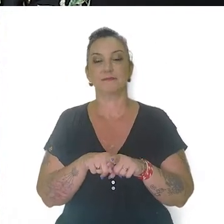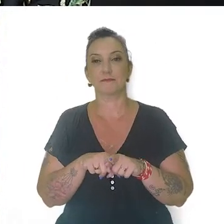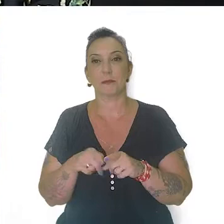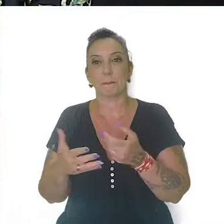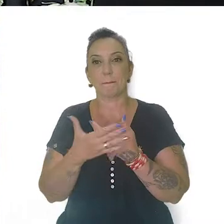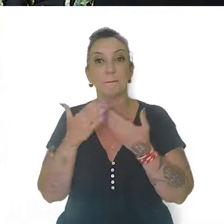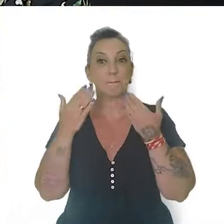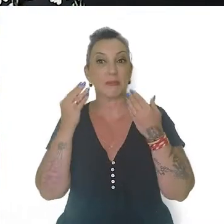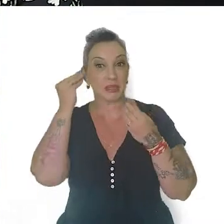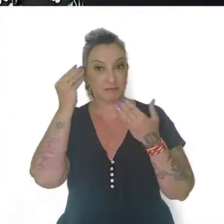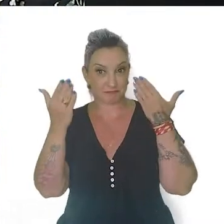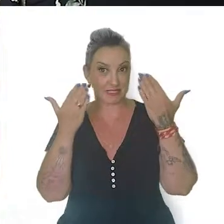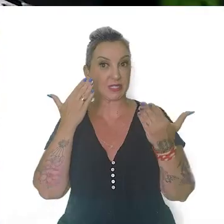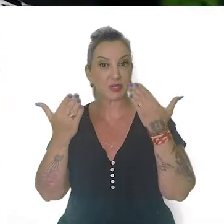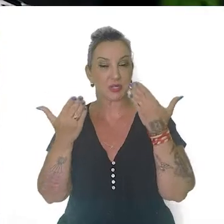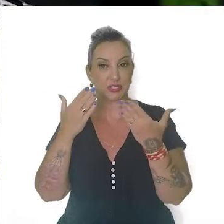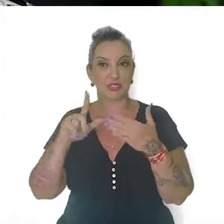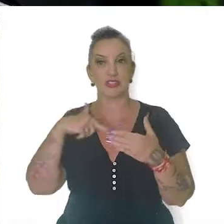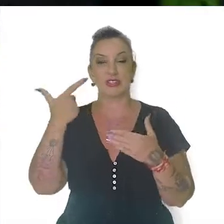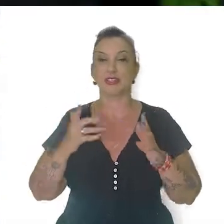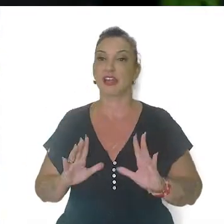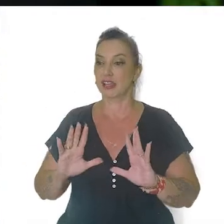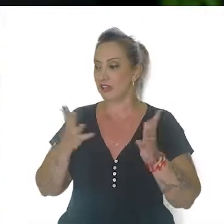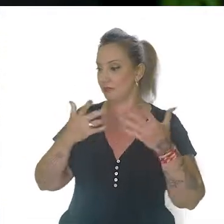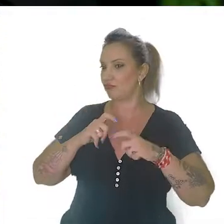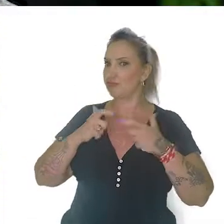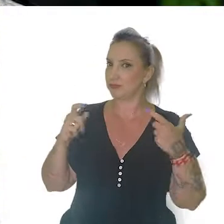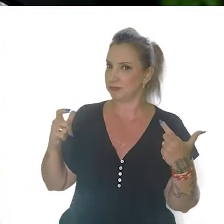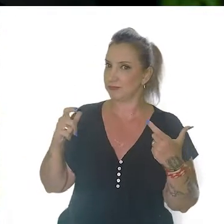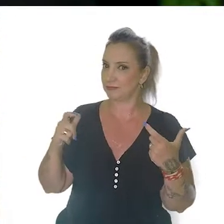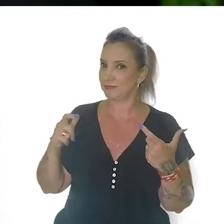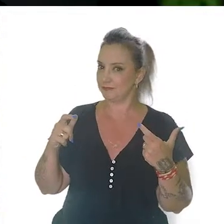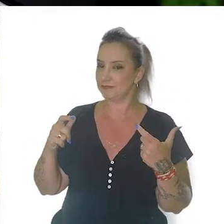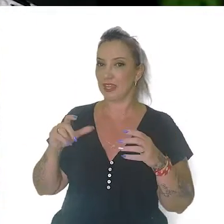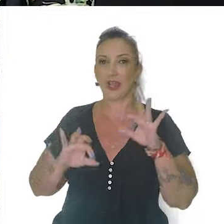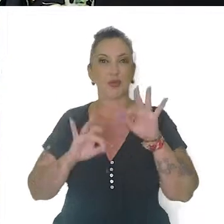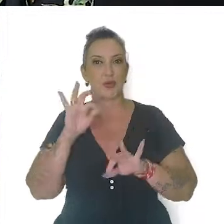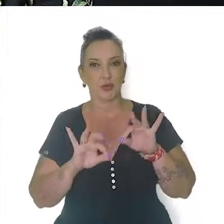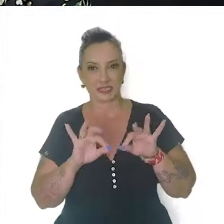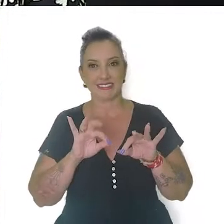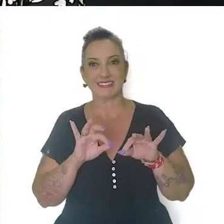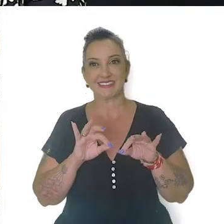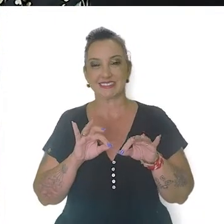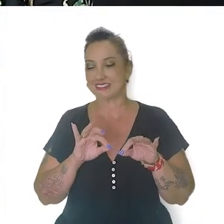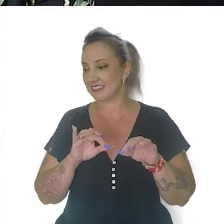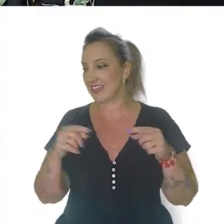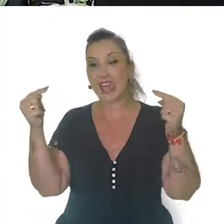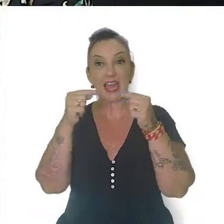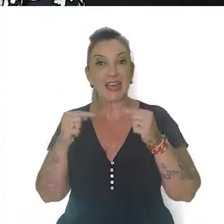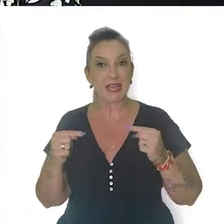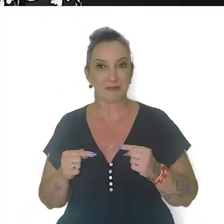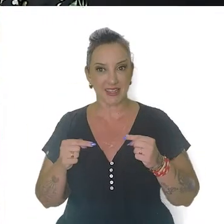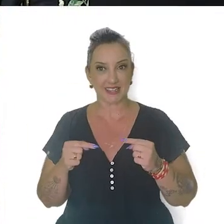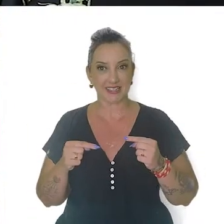a acolhimento psicológico. E aí depois disso eu vim com um festival grande, com oficinas de